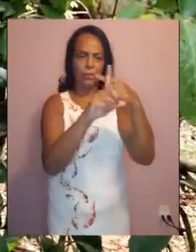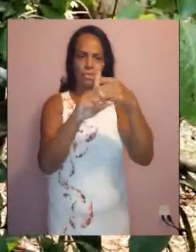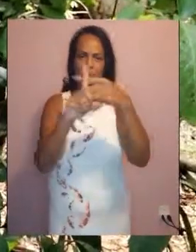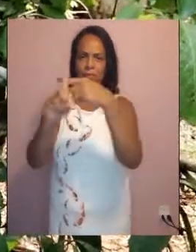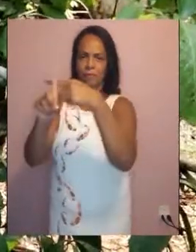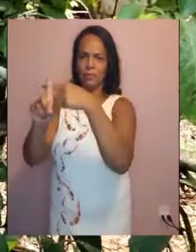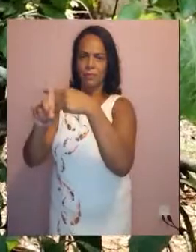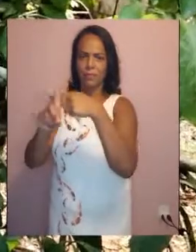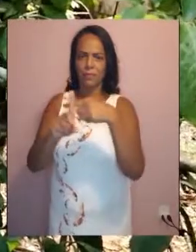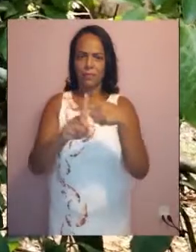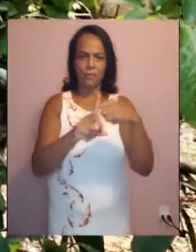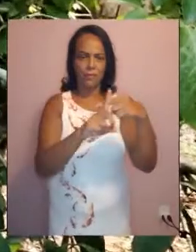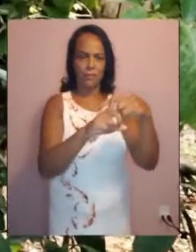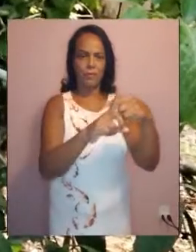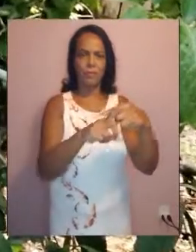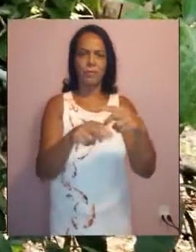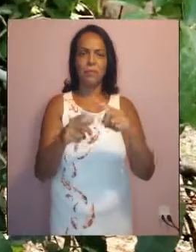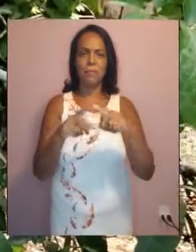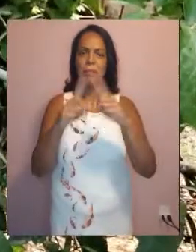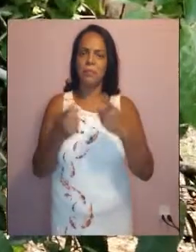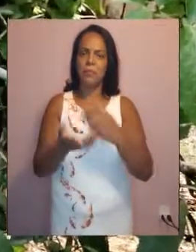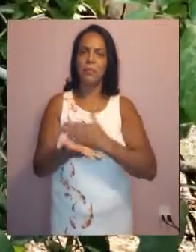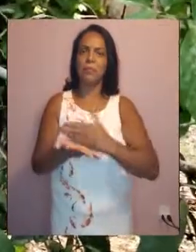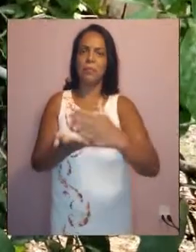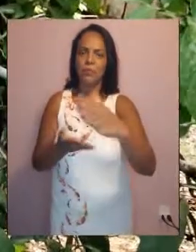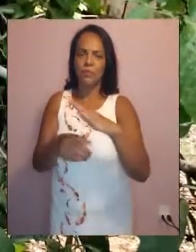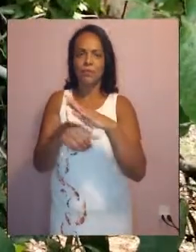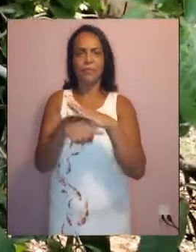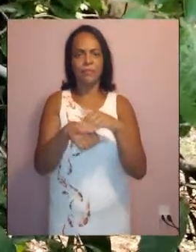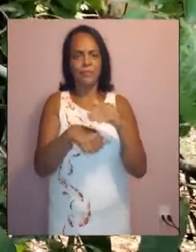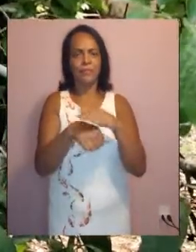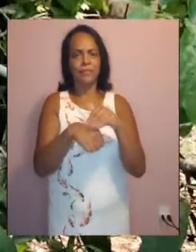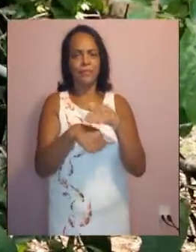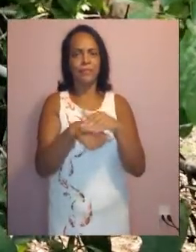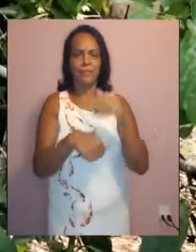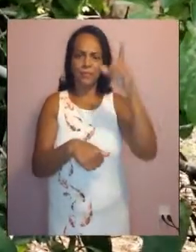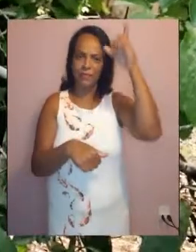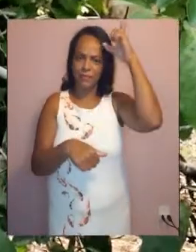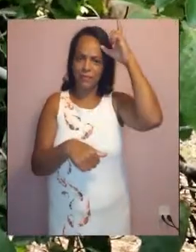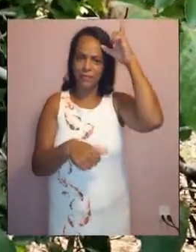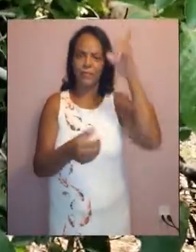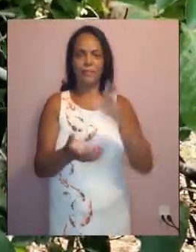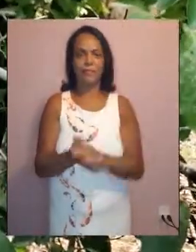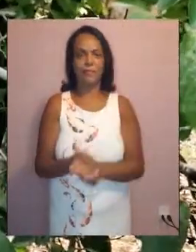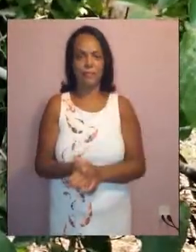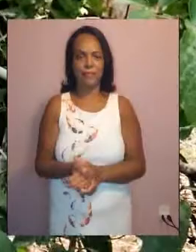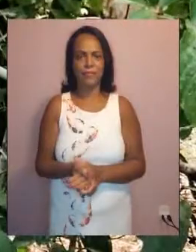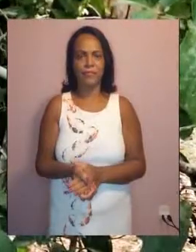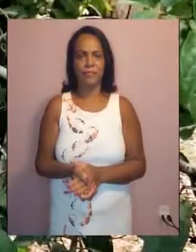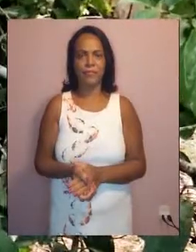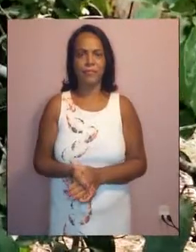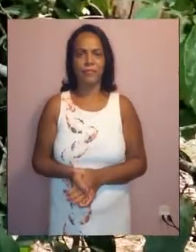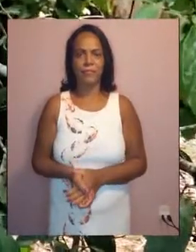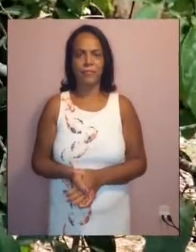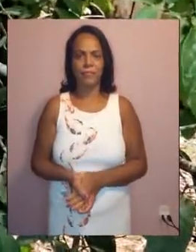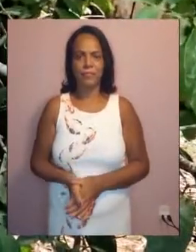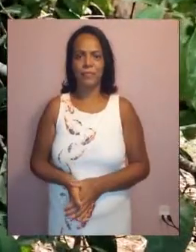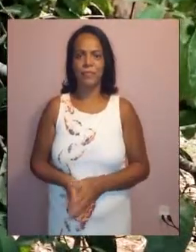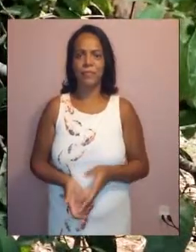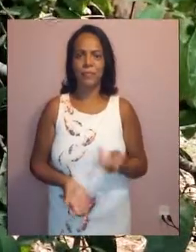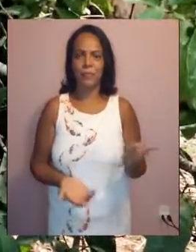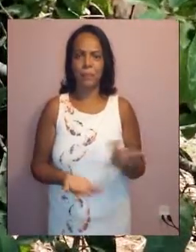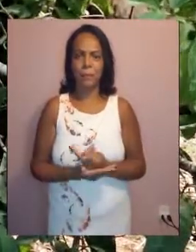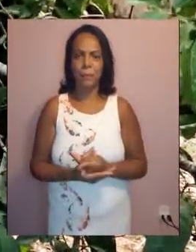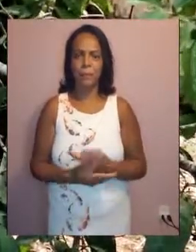mas ainda chamando pelo demônio. E à medida que ele ia chamando, as